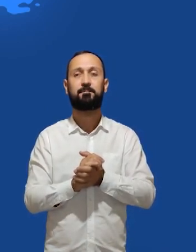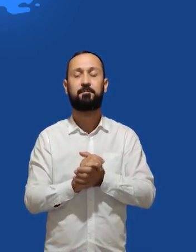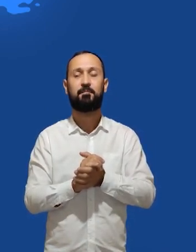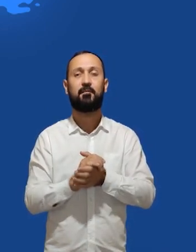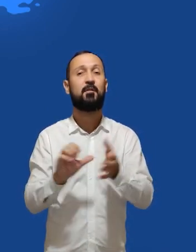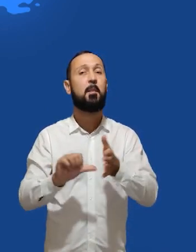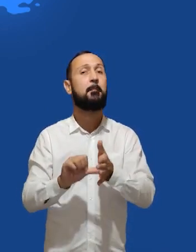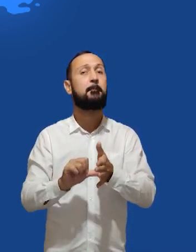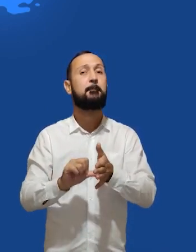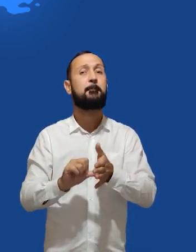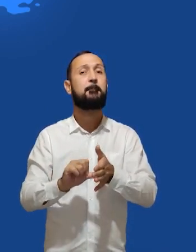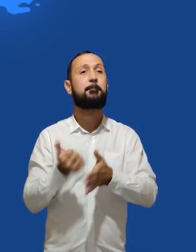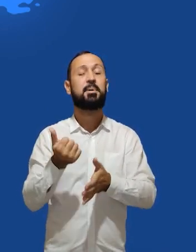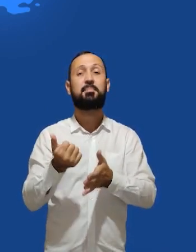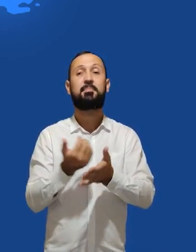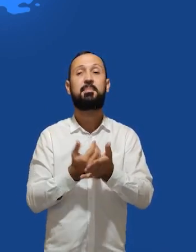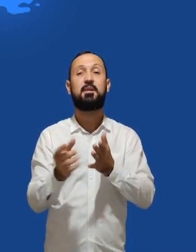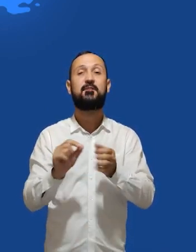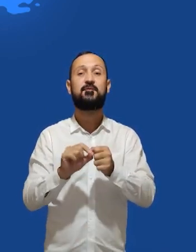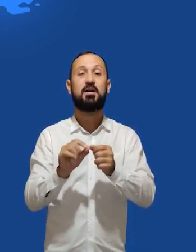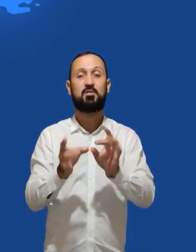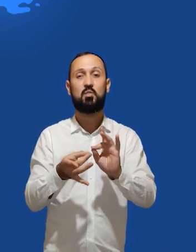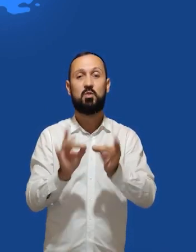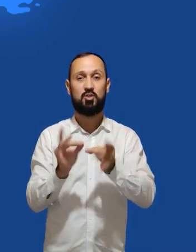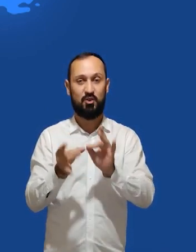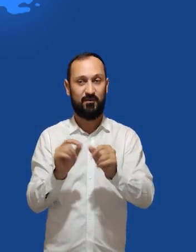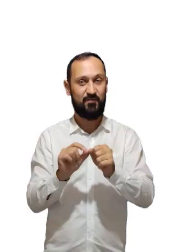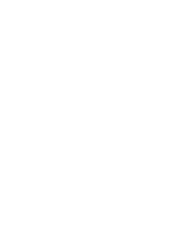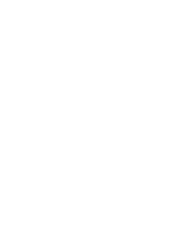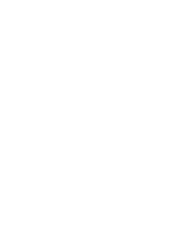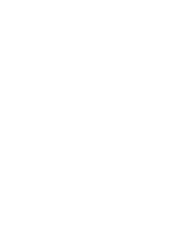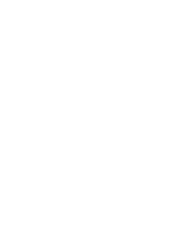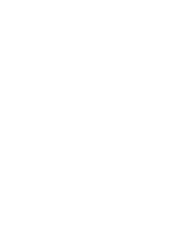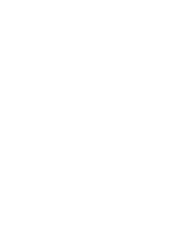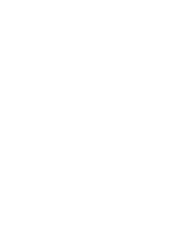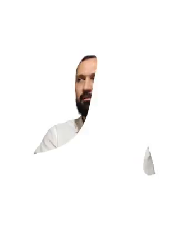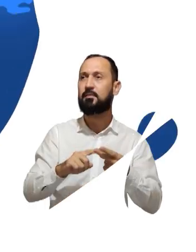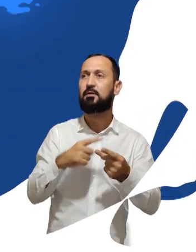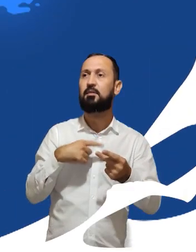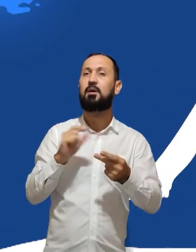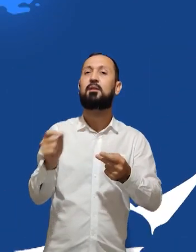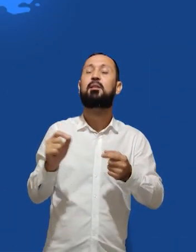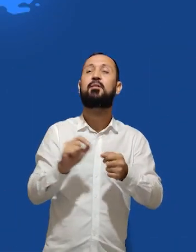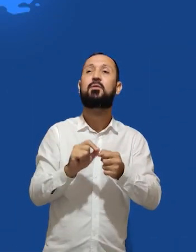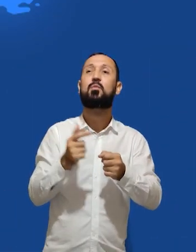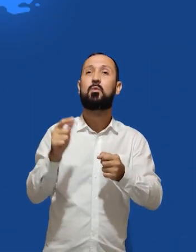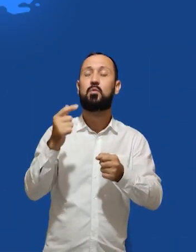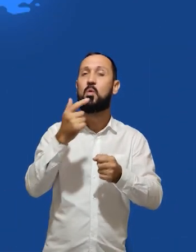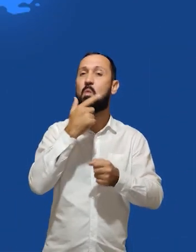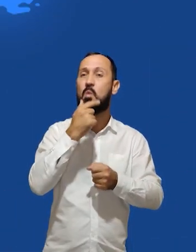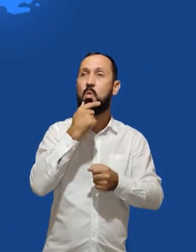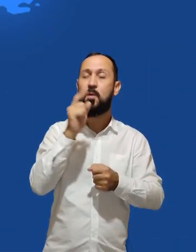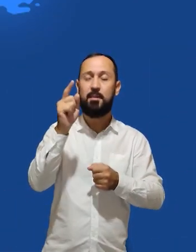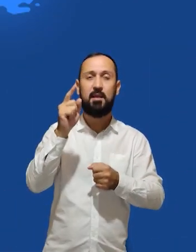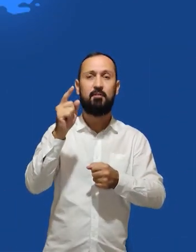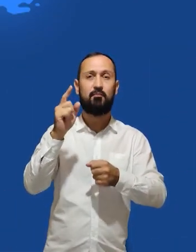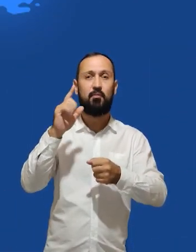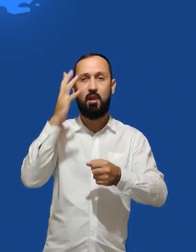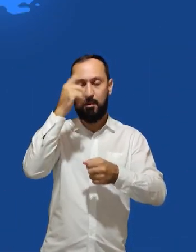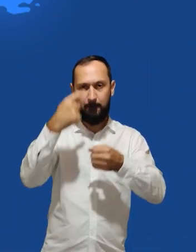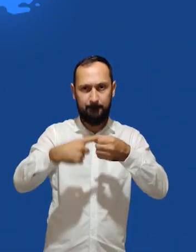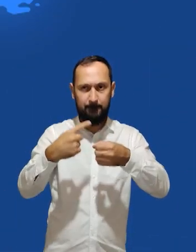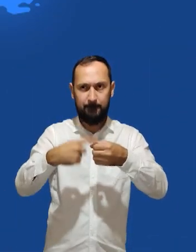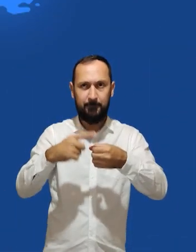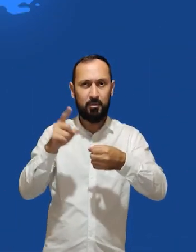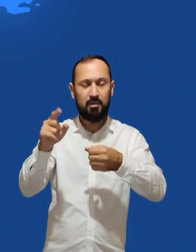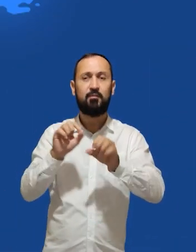voltar. Foi o primeiro, vamos dizer assim, workshop que eu dei, né? Foi bonito, teve um pato patológico, que é um cara